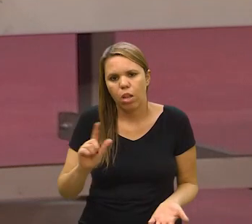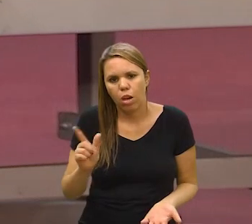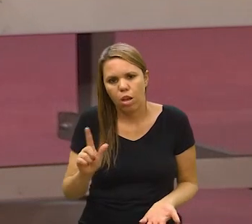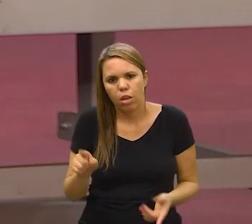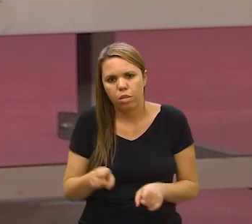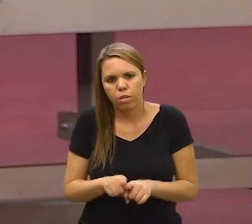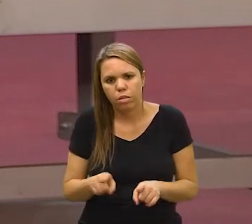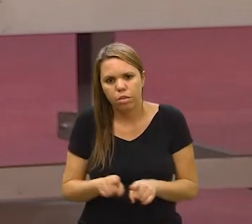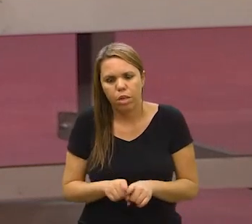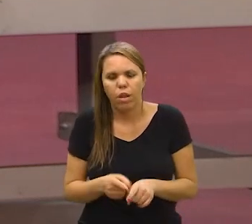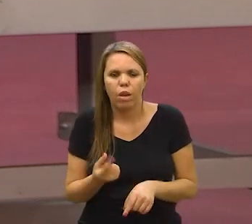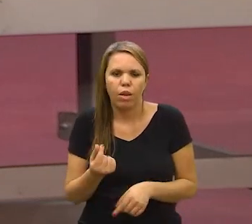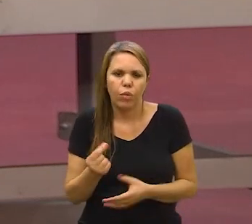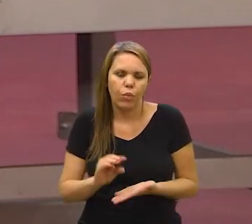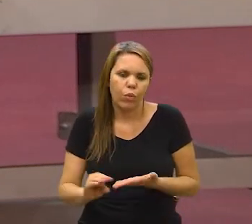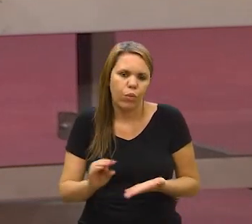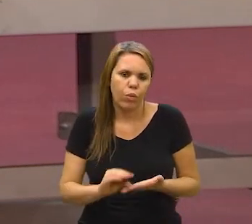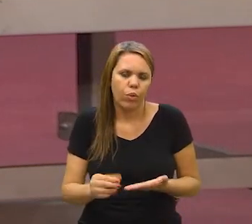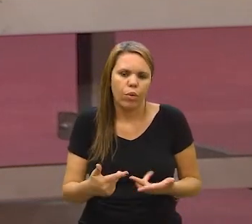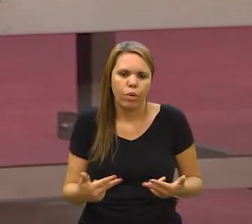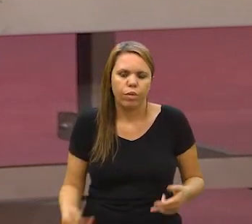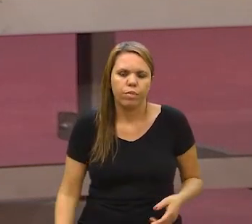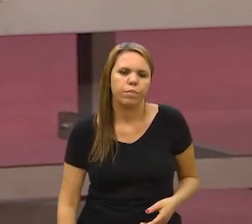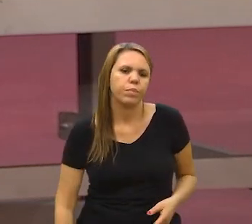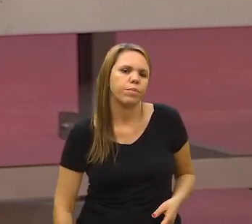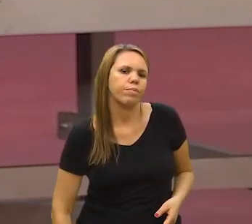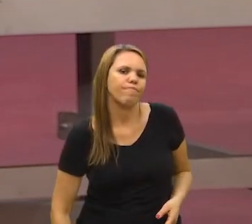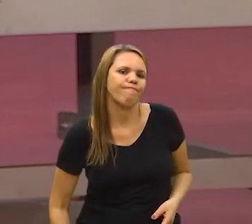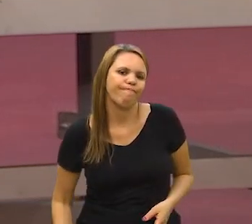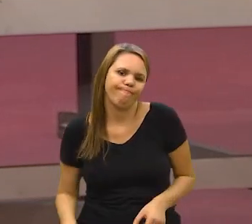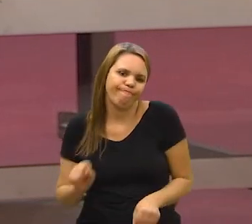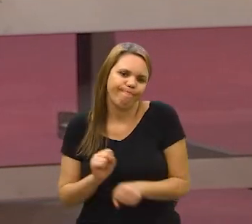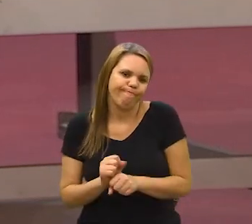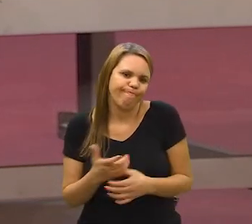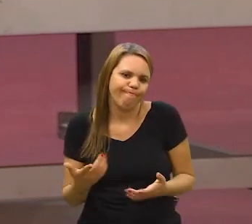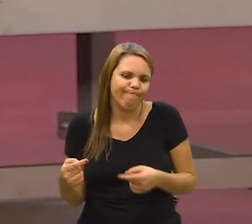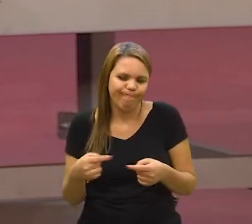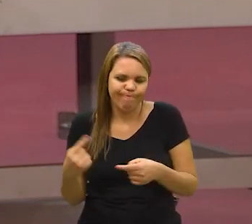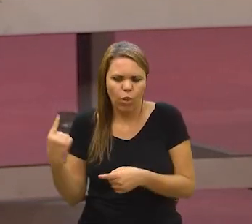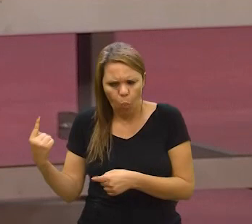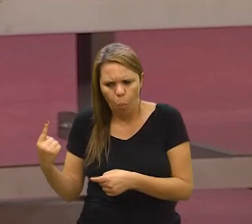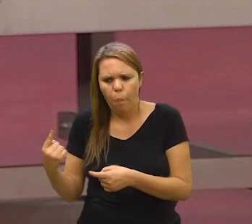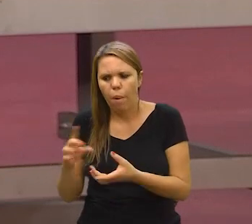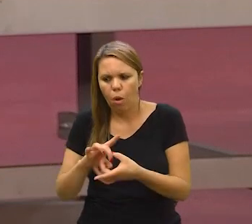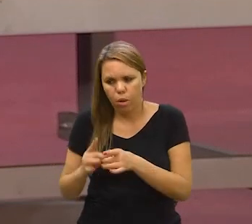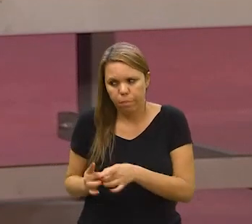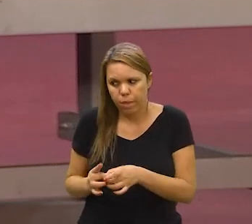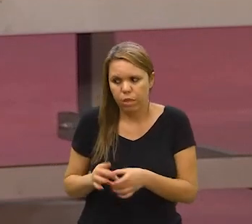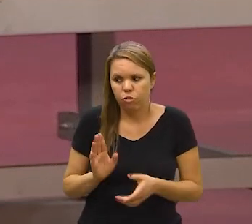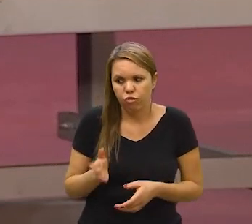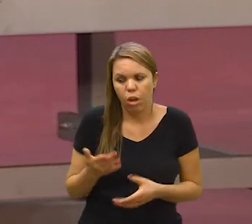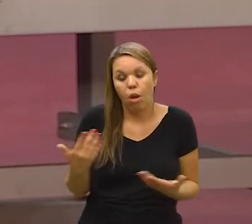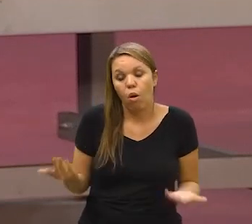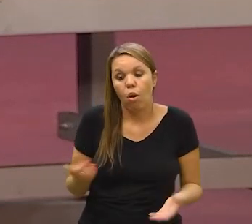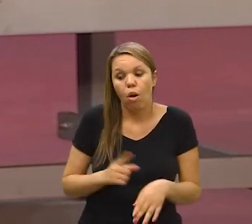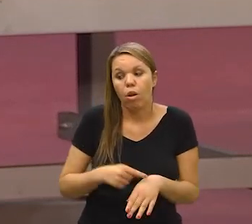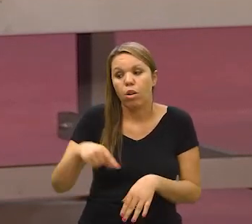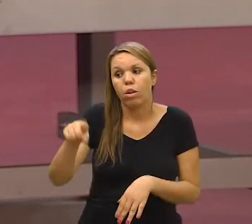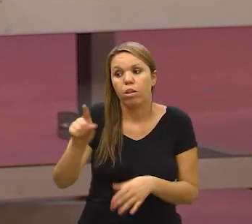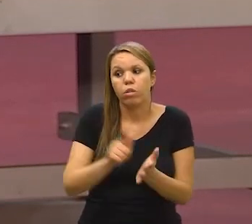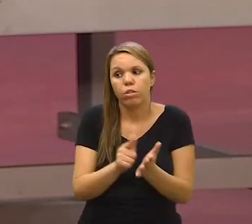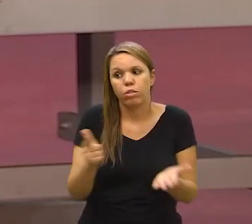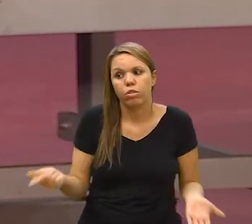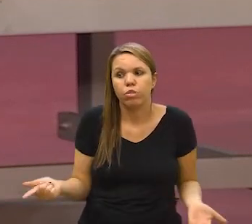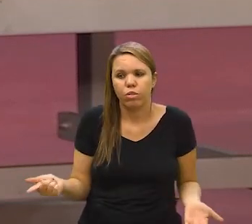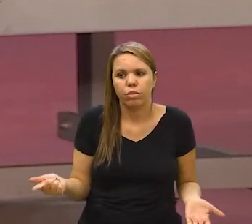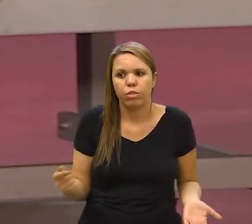envolveu um pouco a questão financeira, então eu dei uma baqueada, falei, olha, eu já disputei uma Paralimpíada, será que é hora de eu ir para o jornalismo,